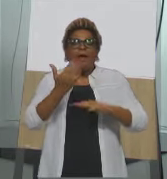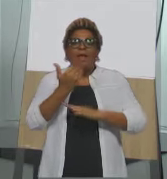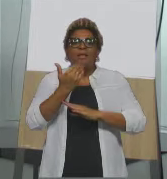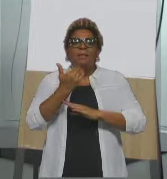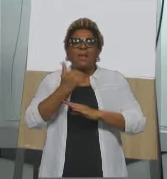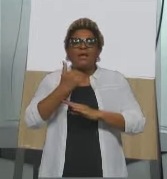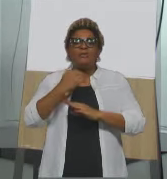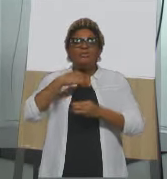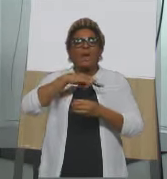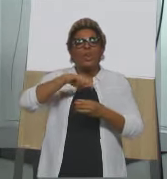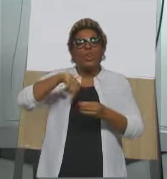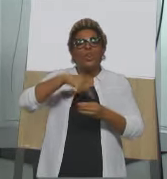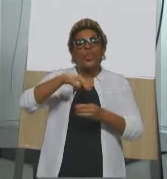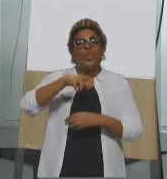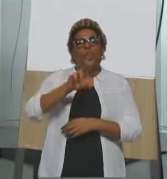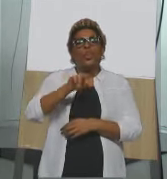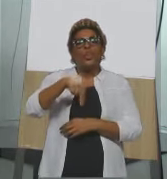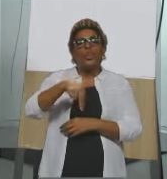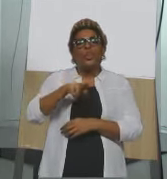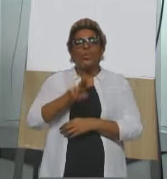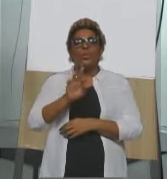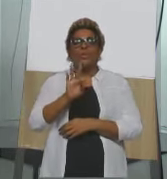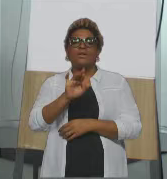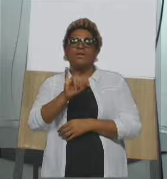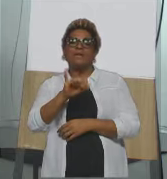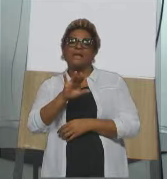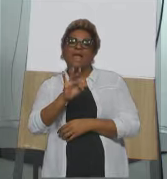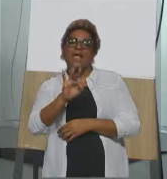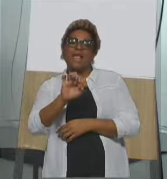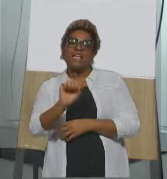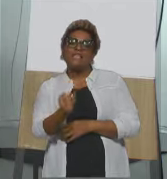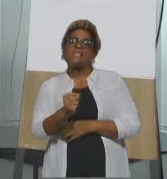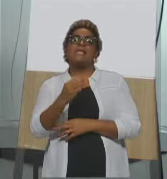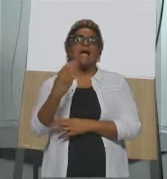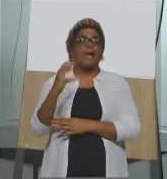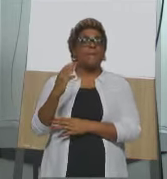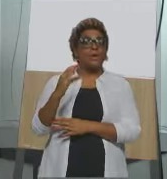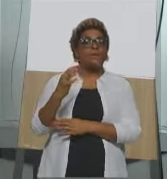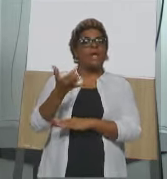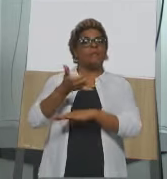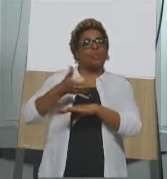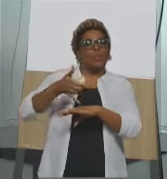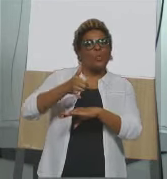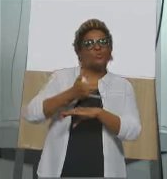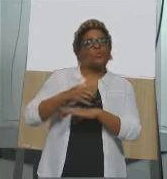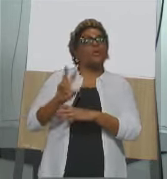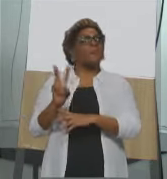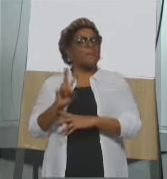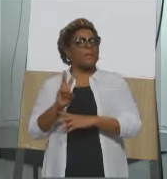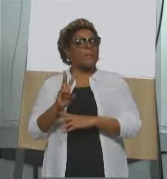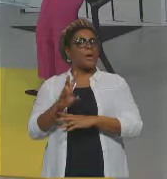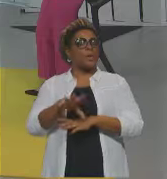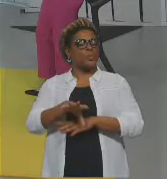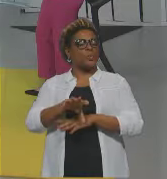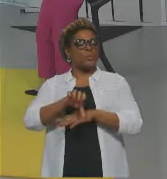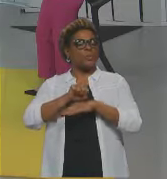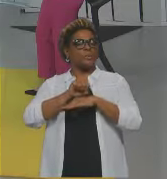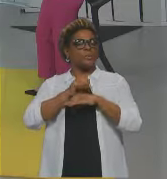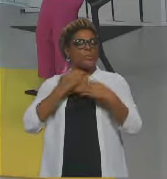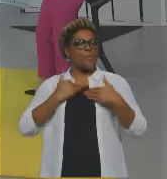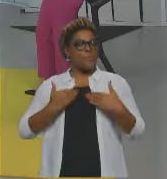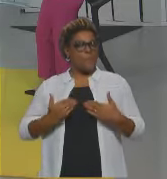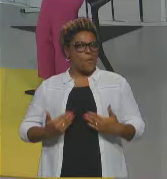nutrientes, que são as proteínas, as vitaminas, os carboidratos, as gorduras, para ser absorvido pelo nosso corpo.